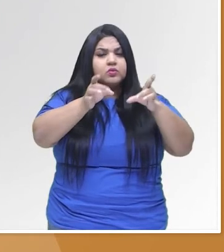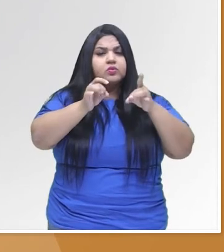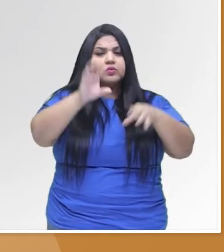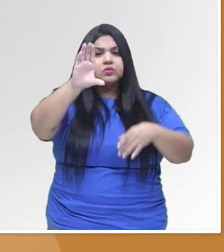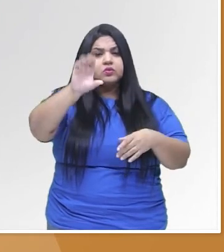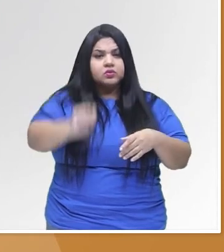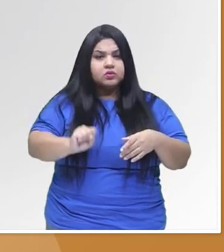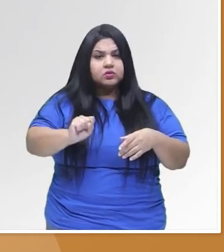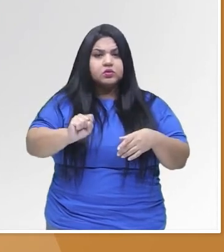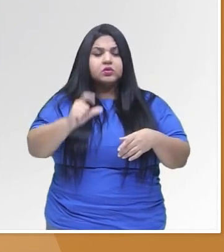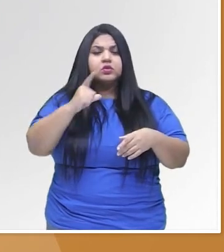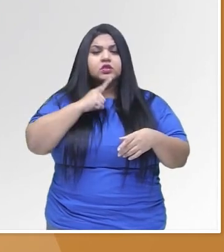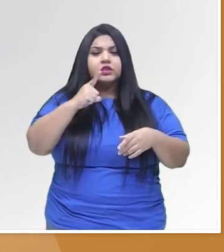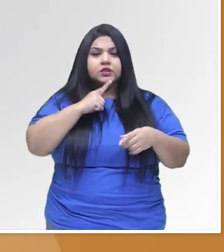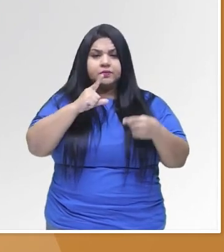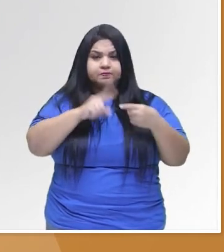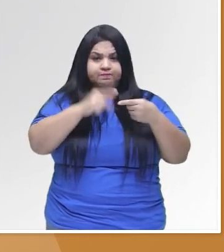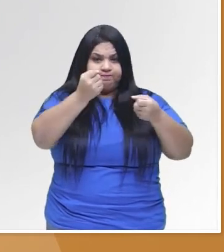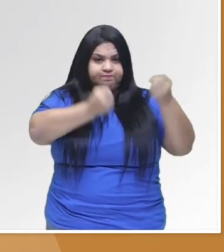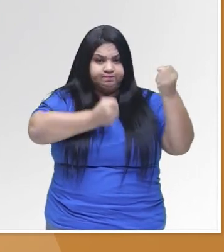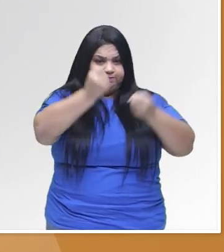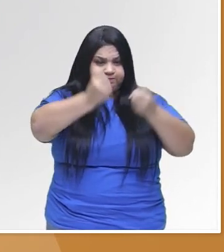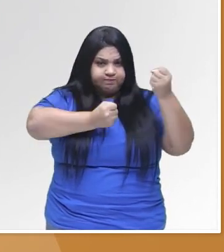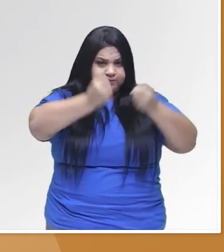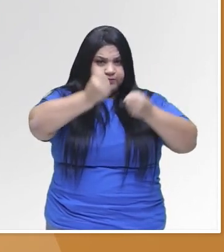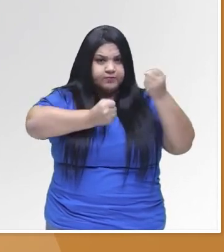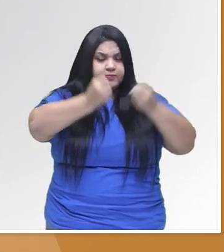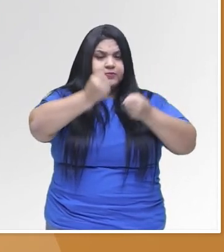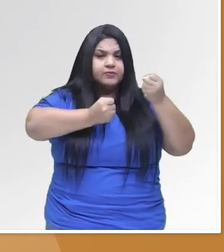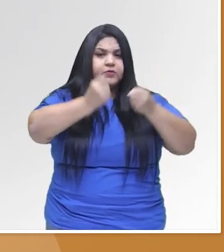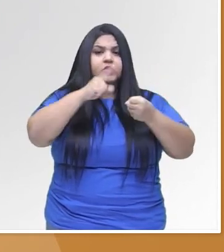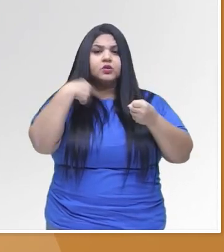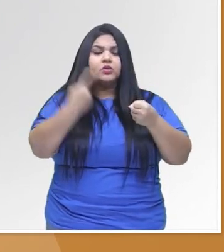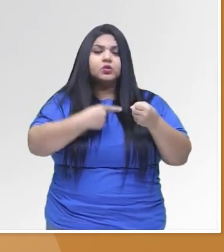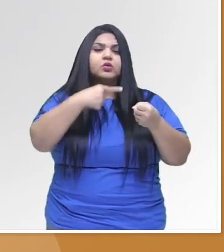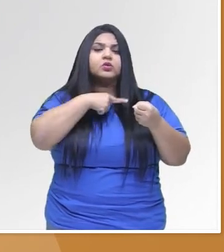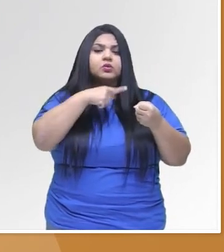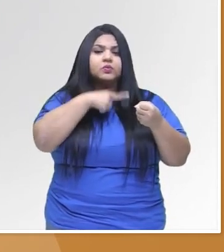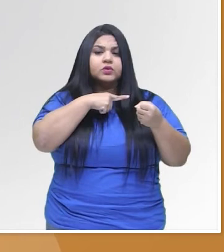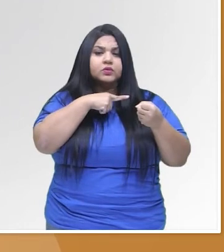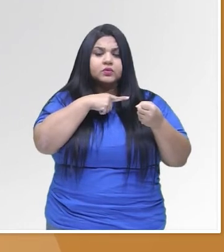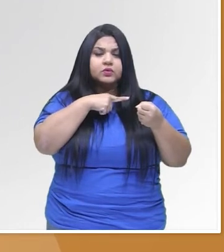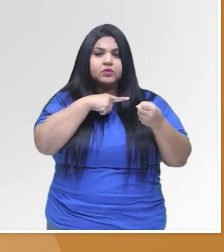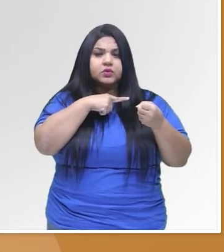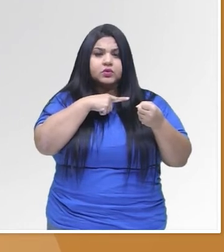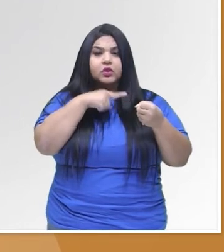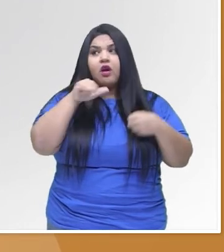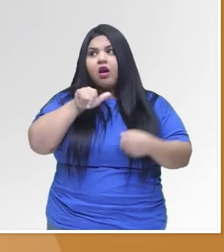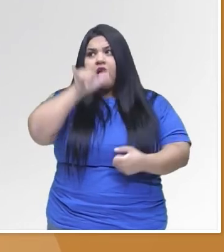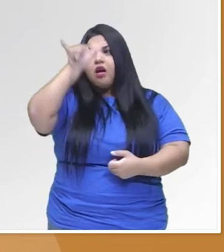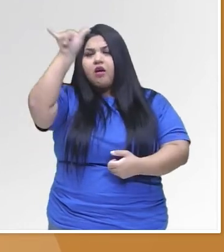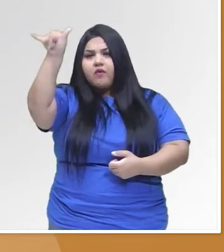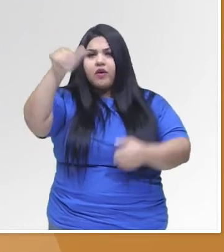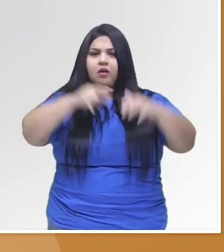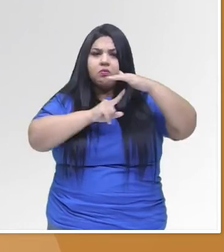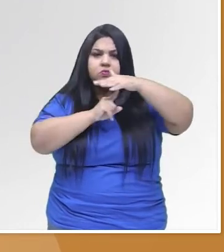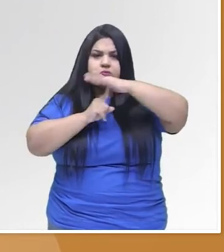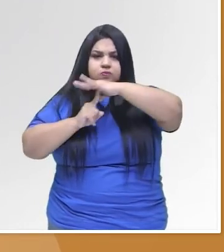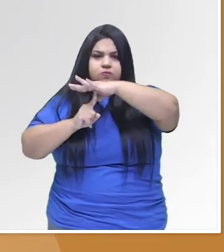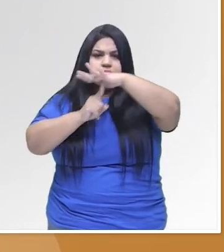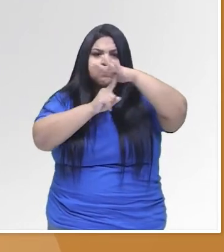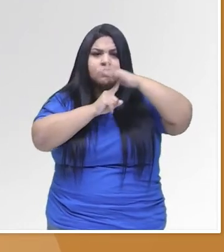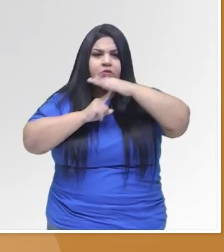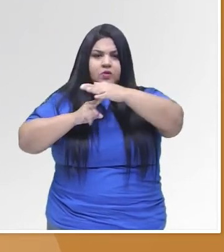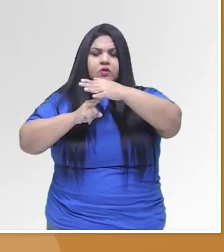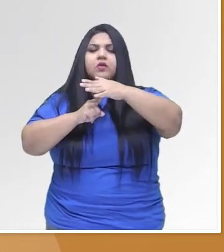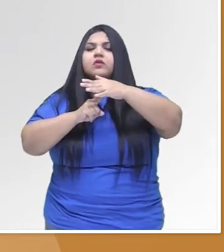Centro-Sul? Veículos e peças, tá? Nós temos aviões, helicópteros e